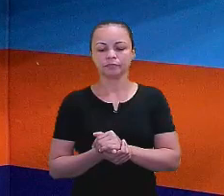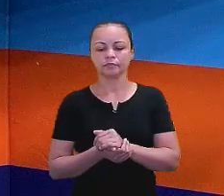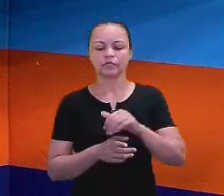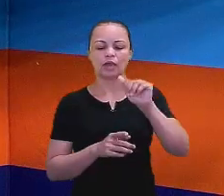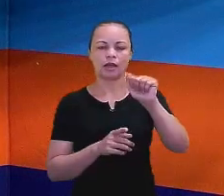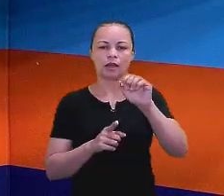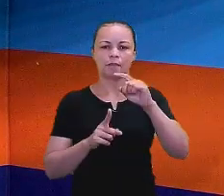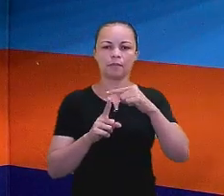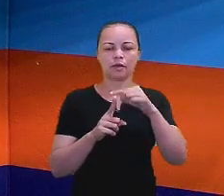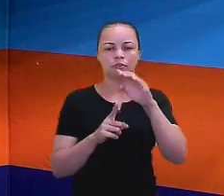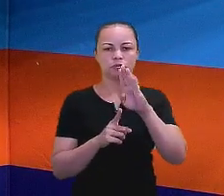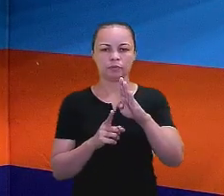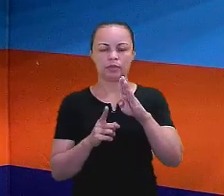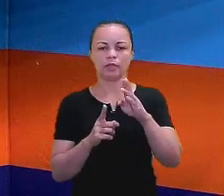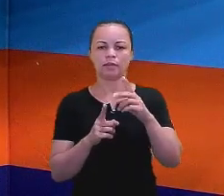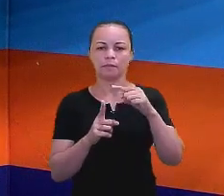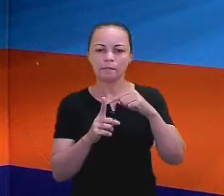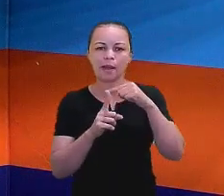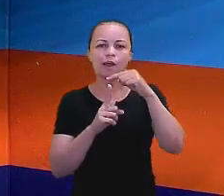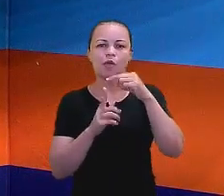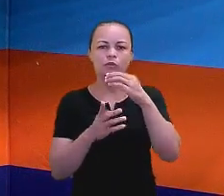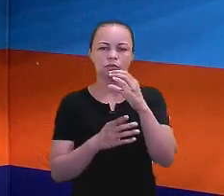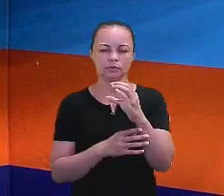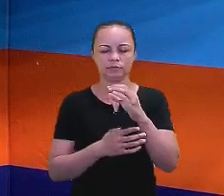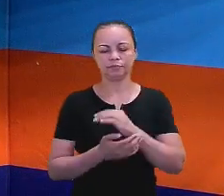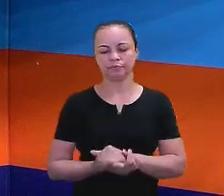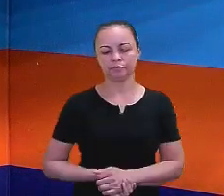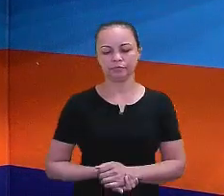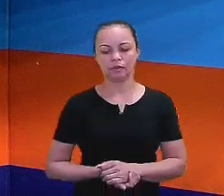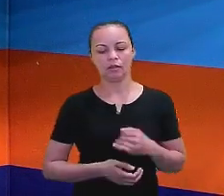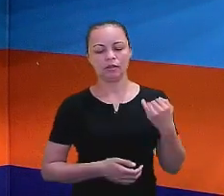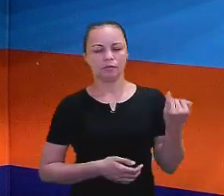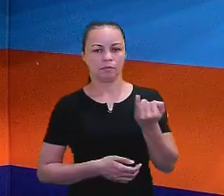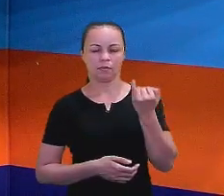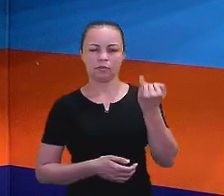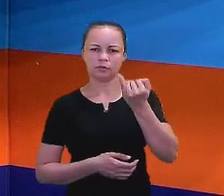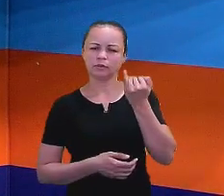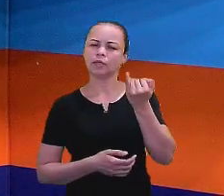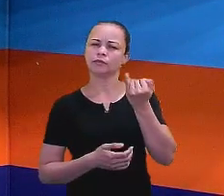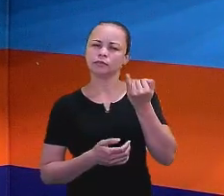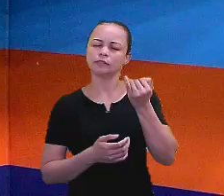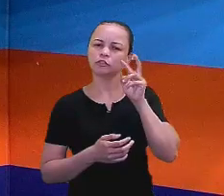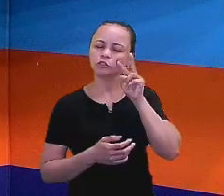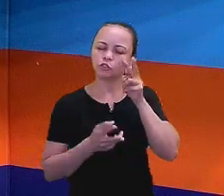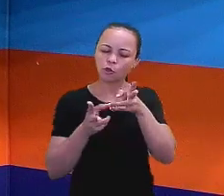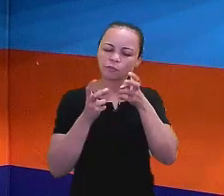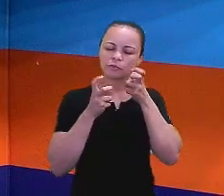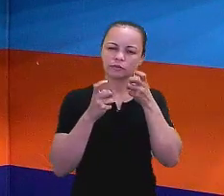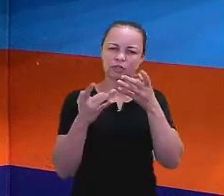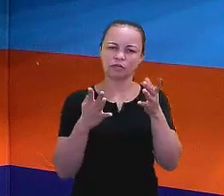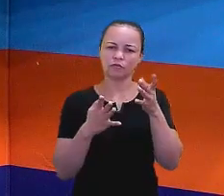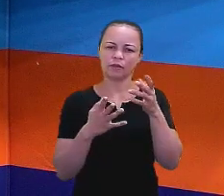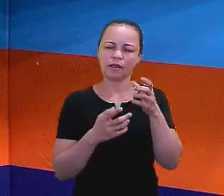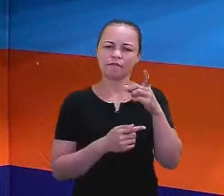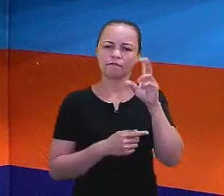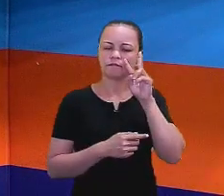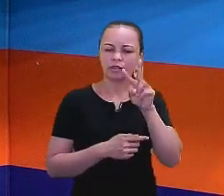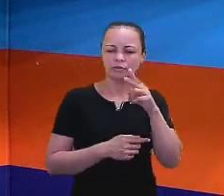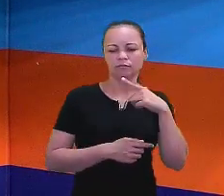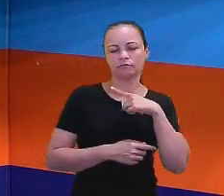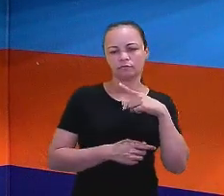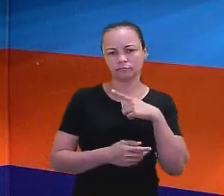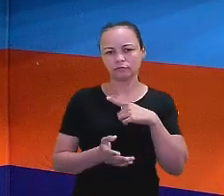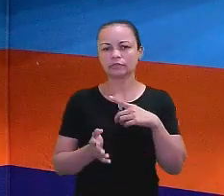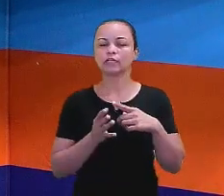é importante que a gente perceba isso para ver se existe mesmo a representação de um triângulo. Para que isso ocorra,